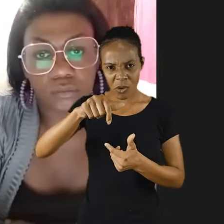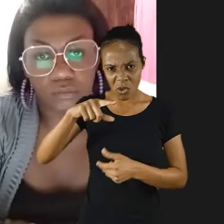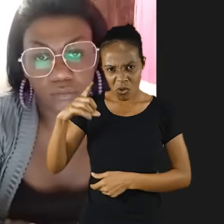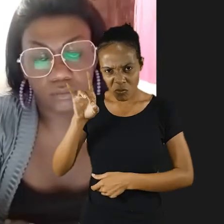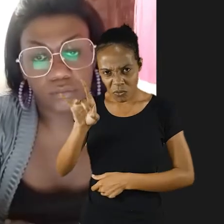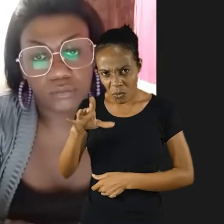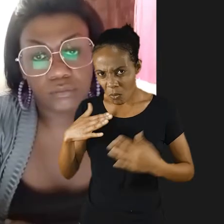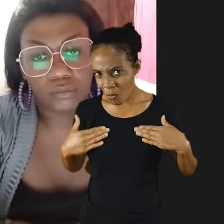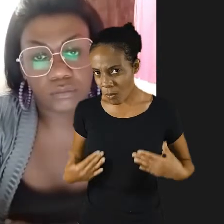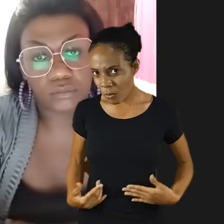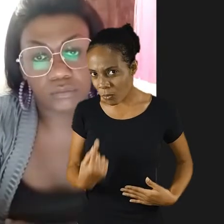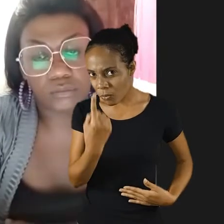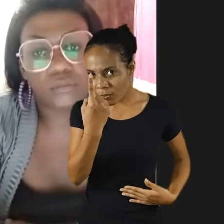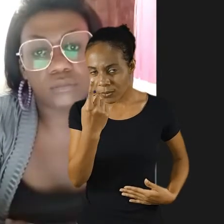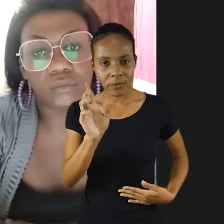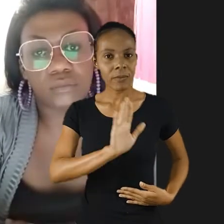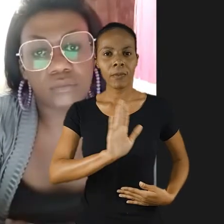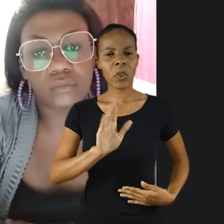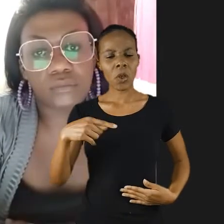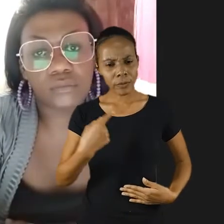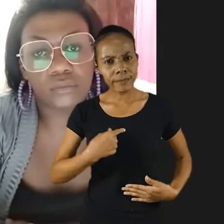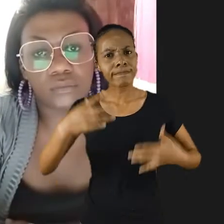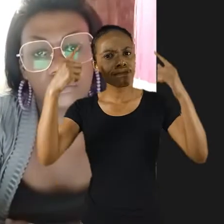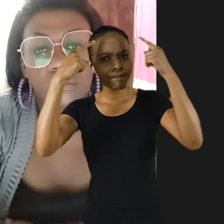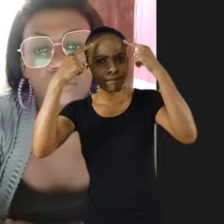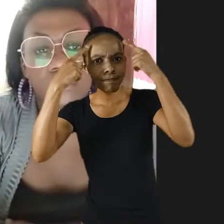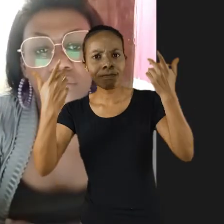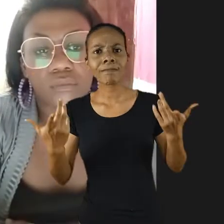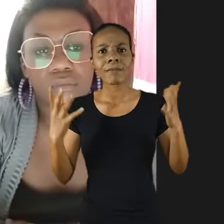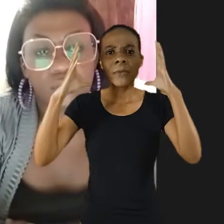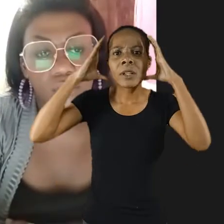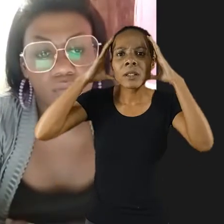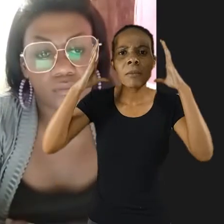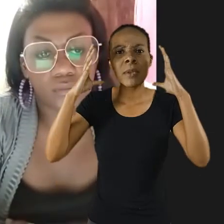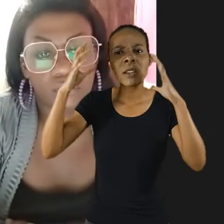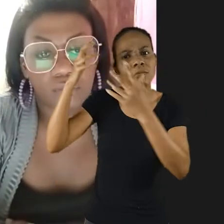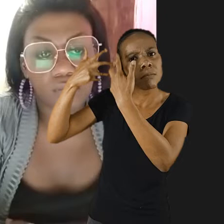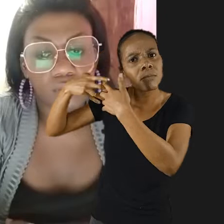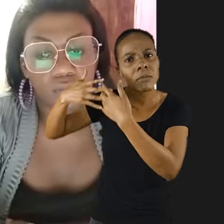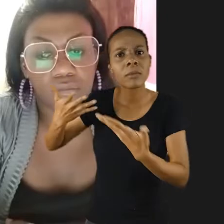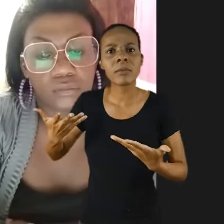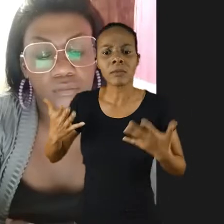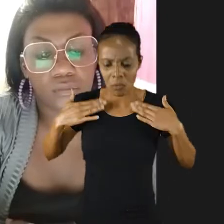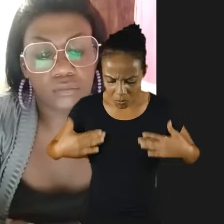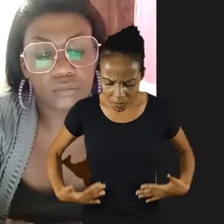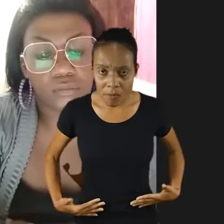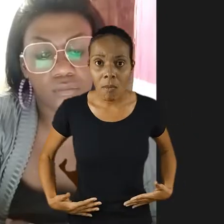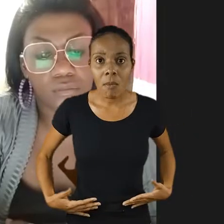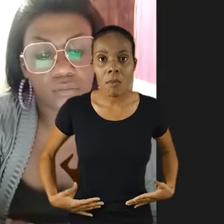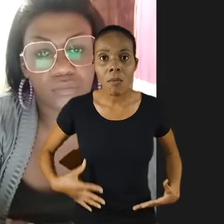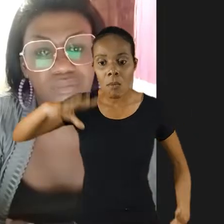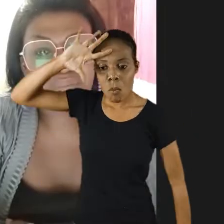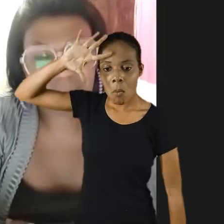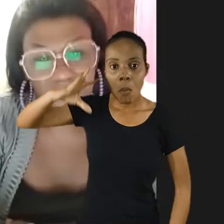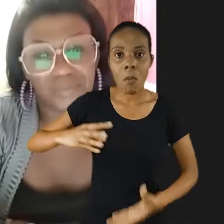ori, né? Então, assim, todos os esforços possíveis para... Então, o que me ajuda, Rafa, inclusive a viver, a continuar a